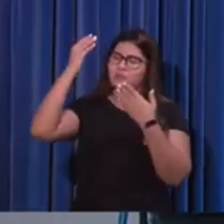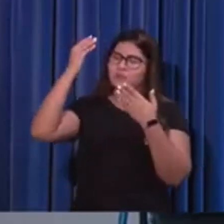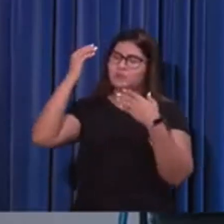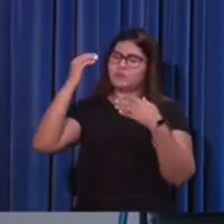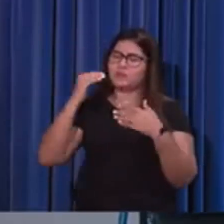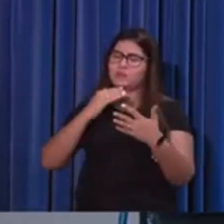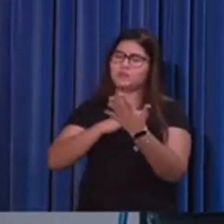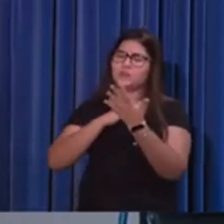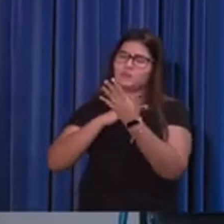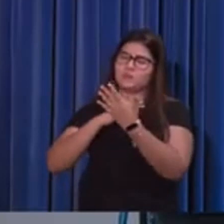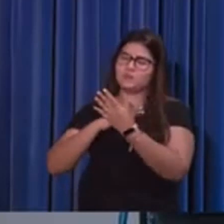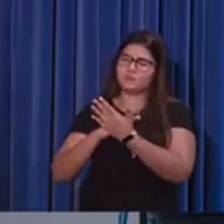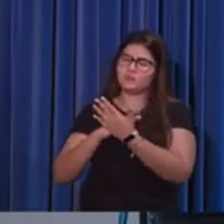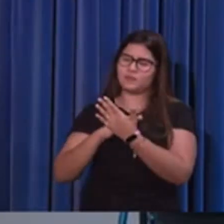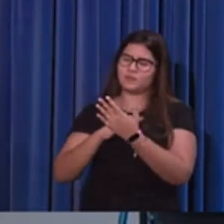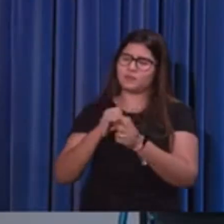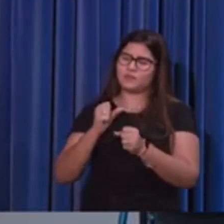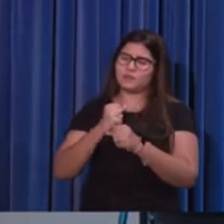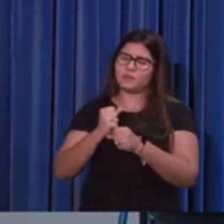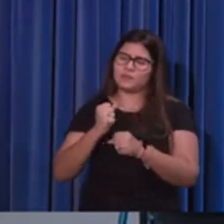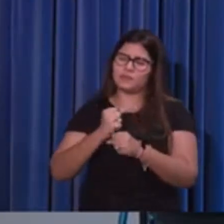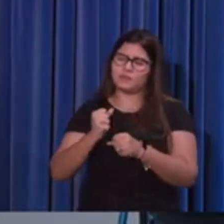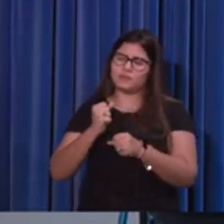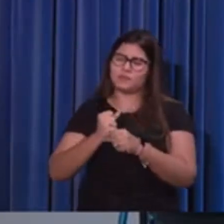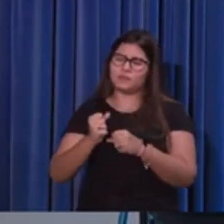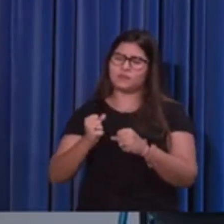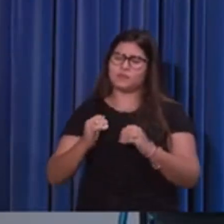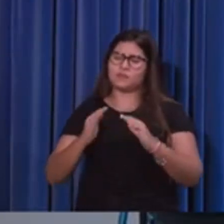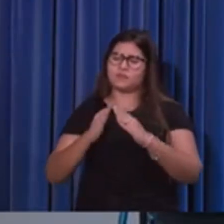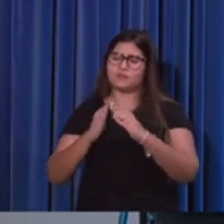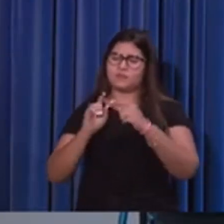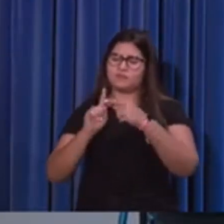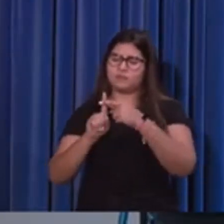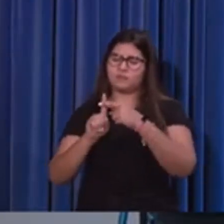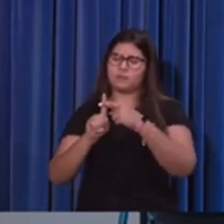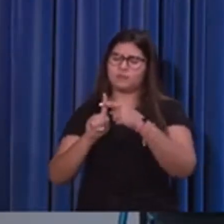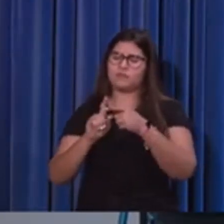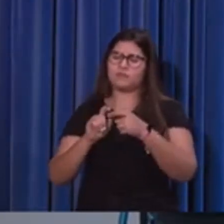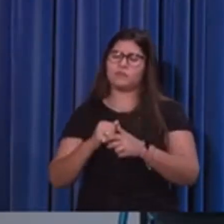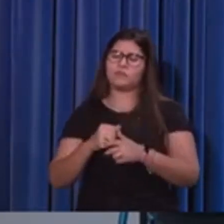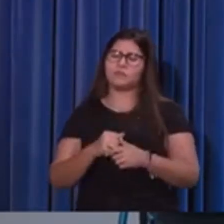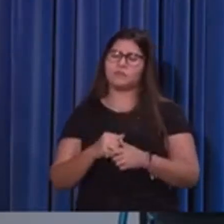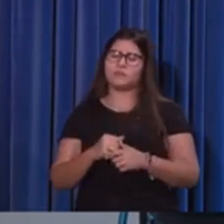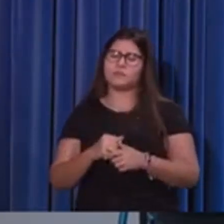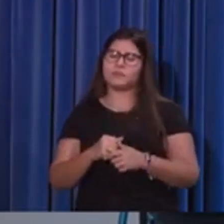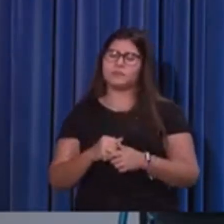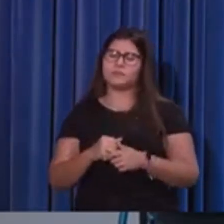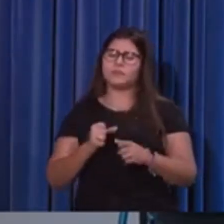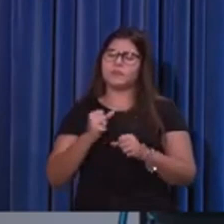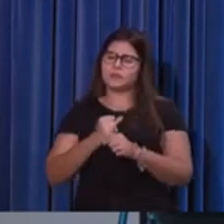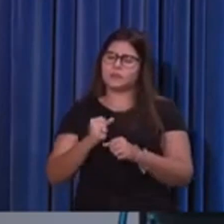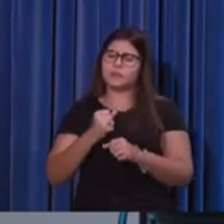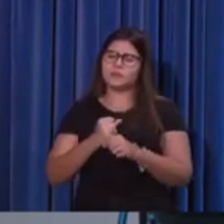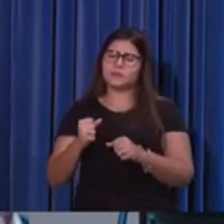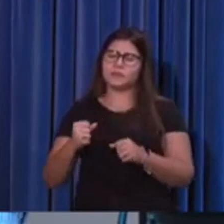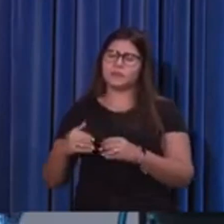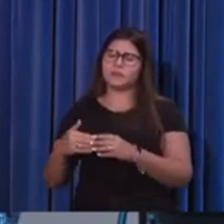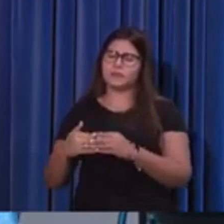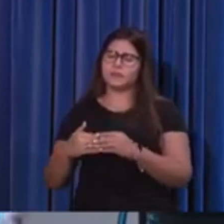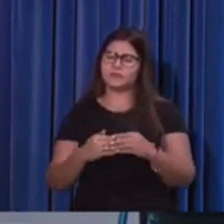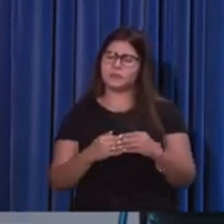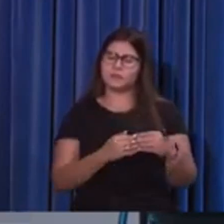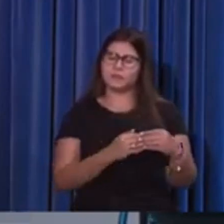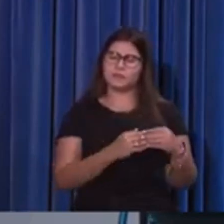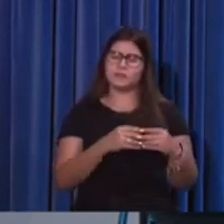vindo para a reforma daquele lugar lá na Avenida Paraná, que nós nos reunimos. Que seja, Pai, aquela obra também conduzida o